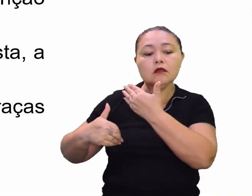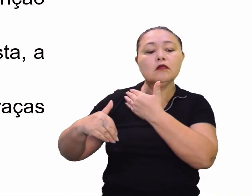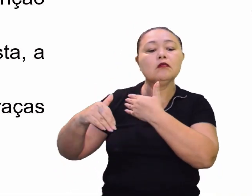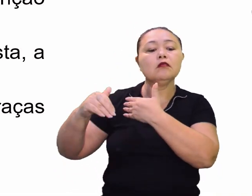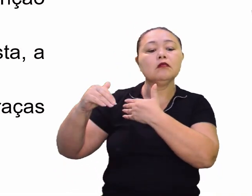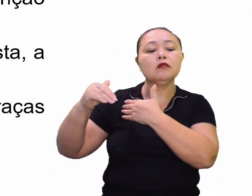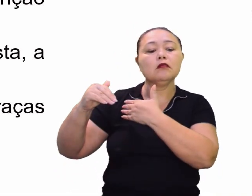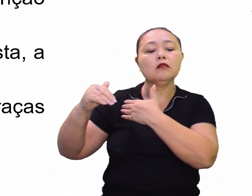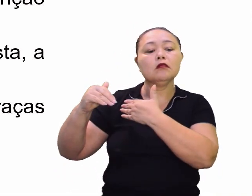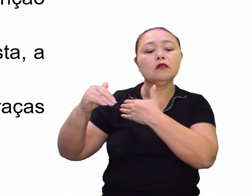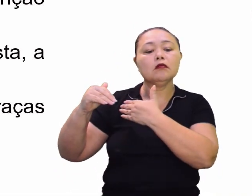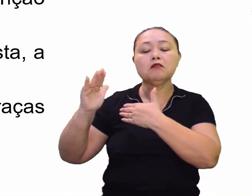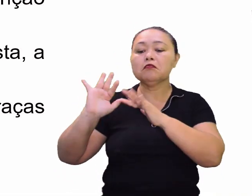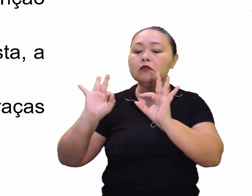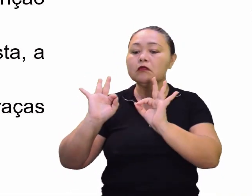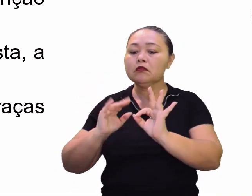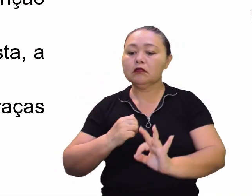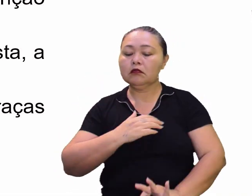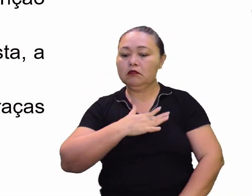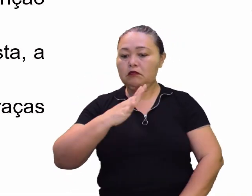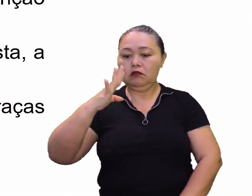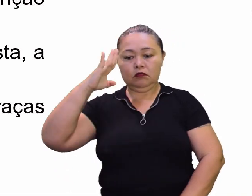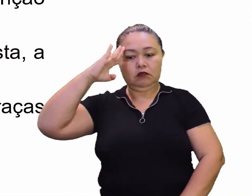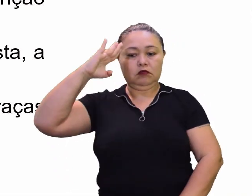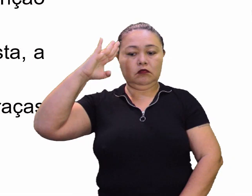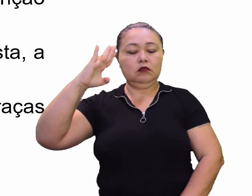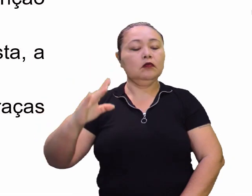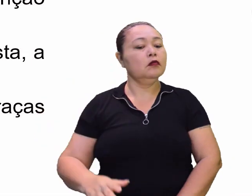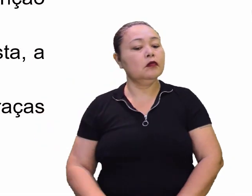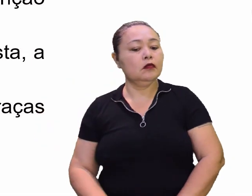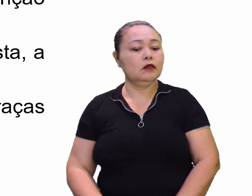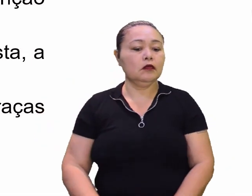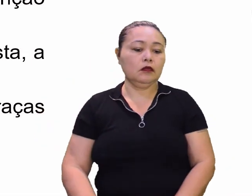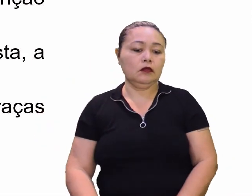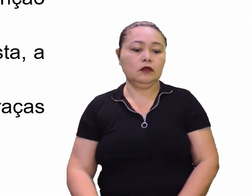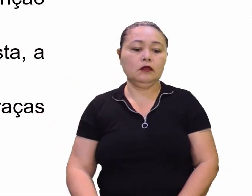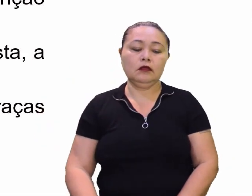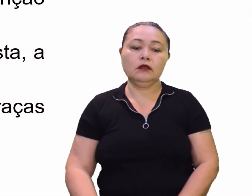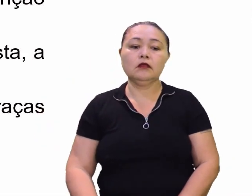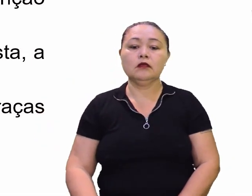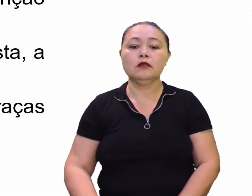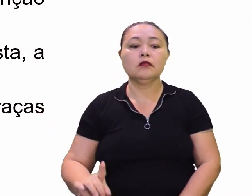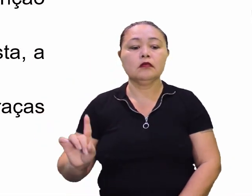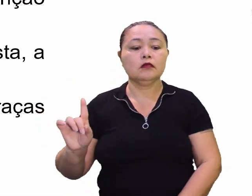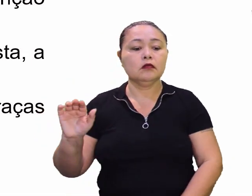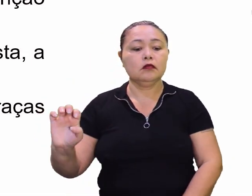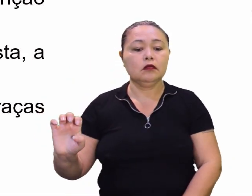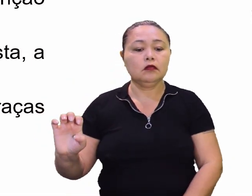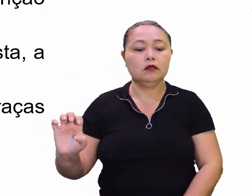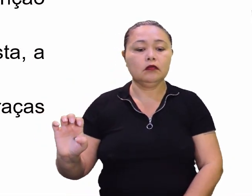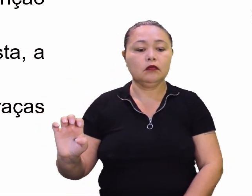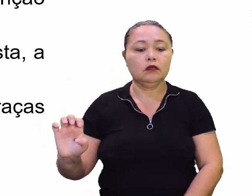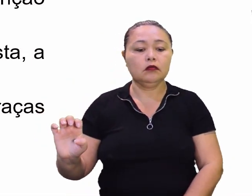graças ao incomparável poderio militar. E aí? O que está errado na E, Rogério?